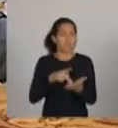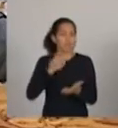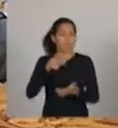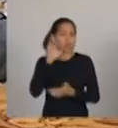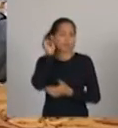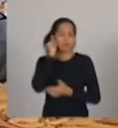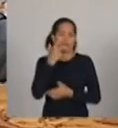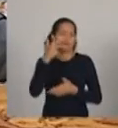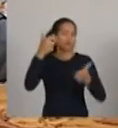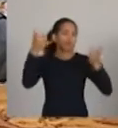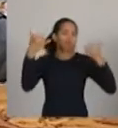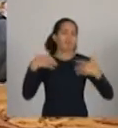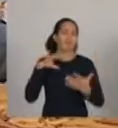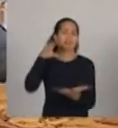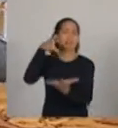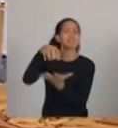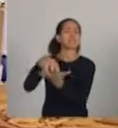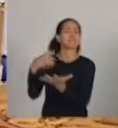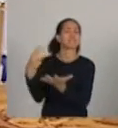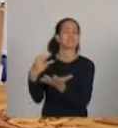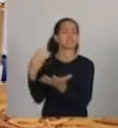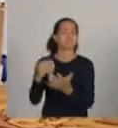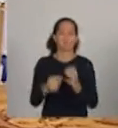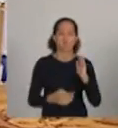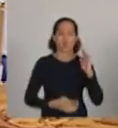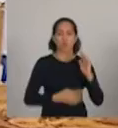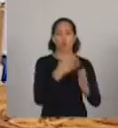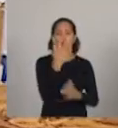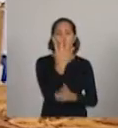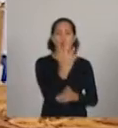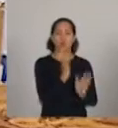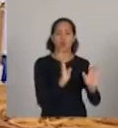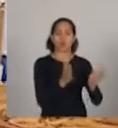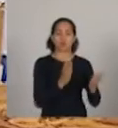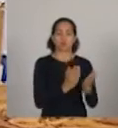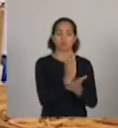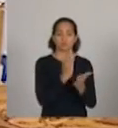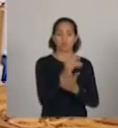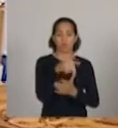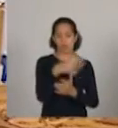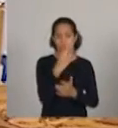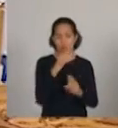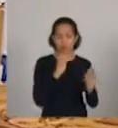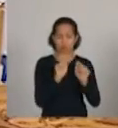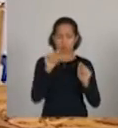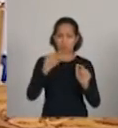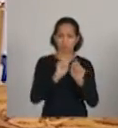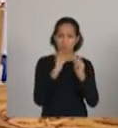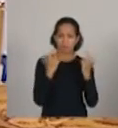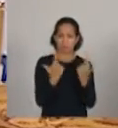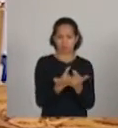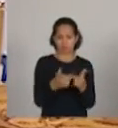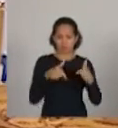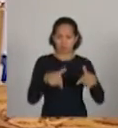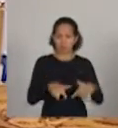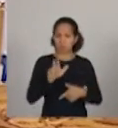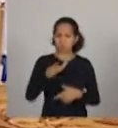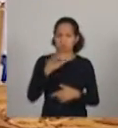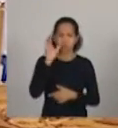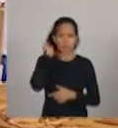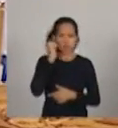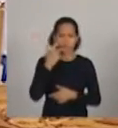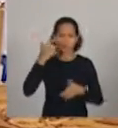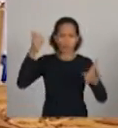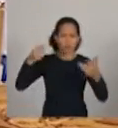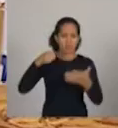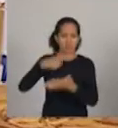estou aqui esse tempo todo, estou no quarto mandato, já findando praticamente o quarto mandato, mais da metade. Nunca vi